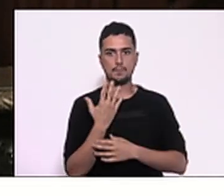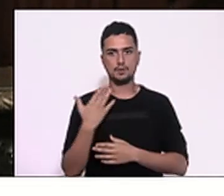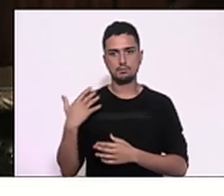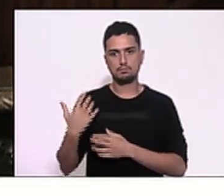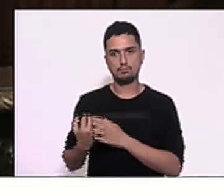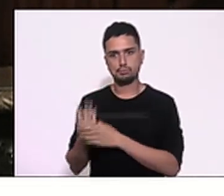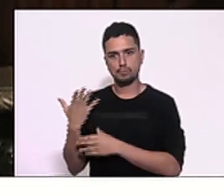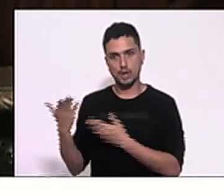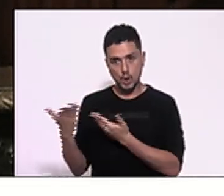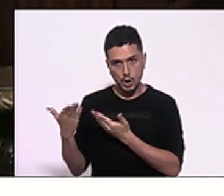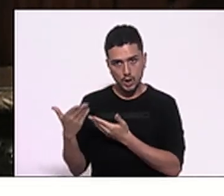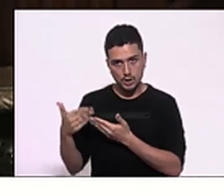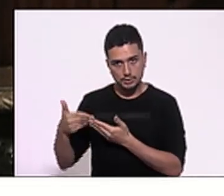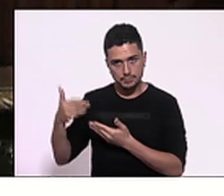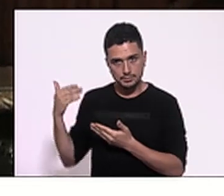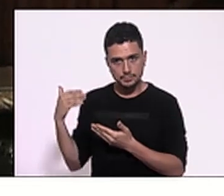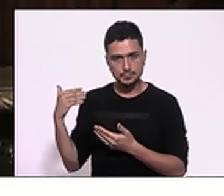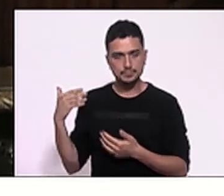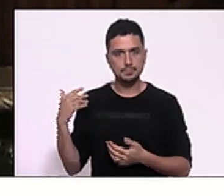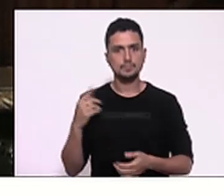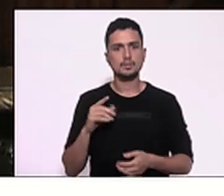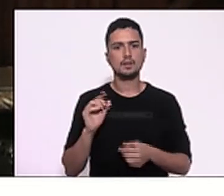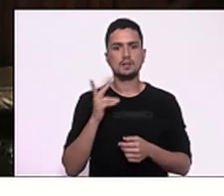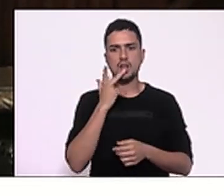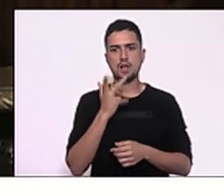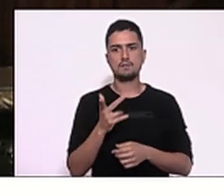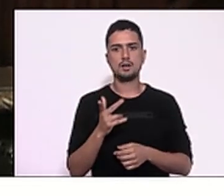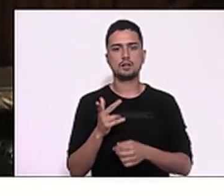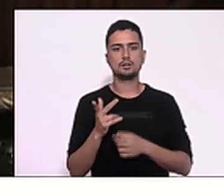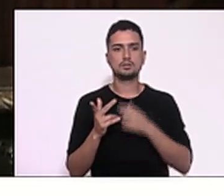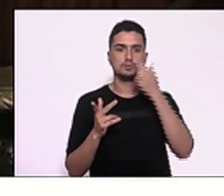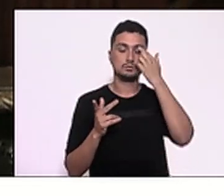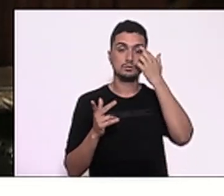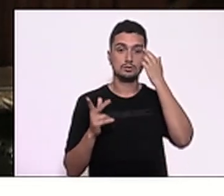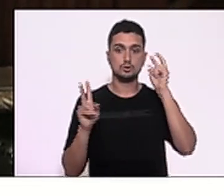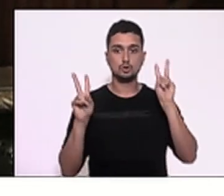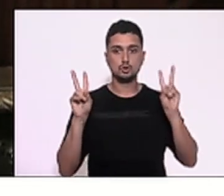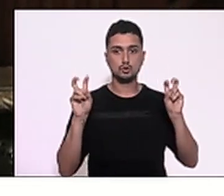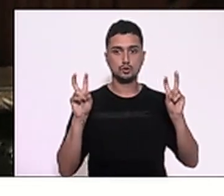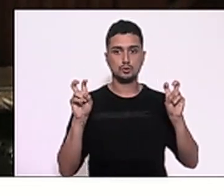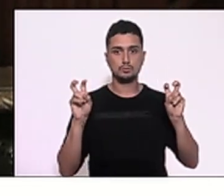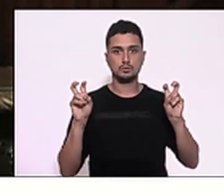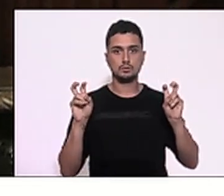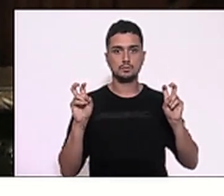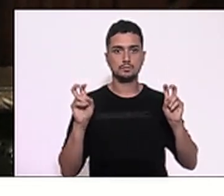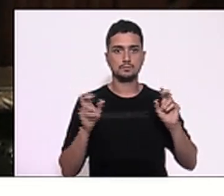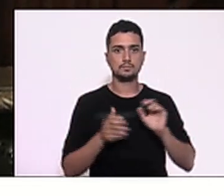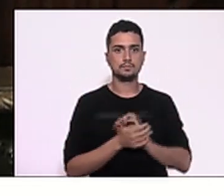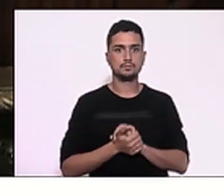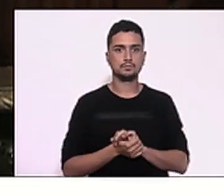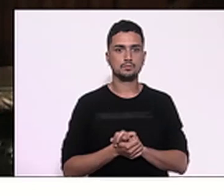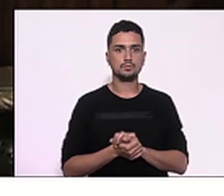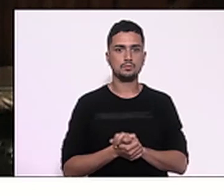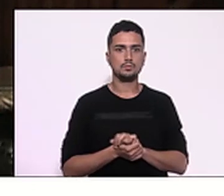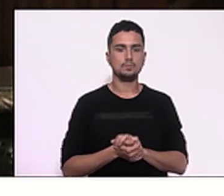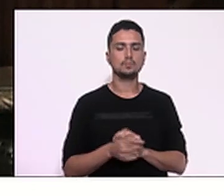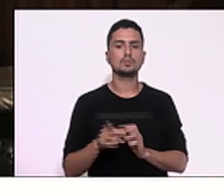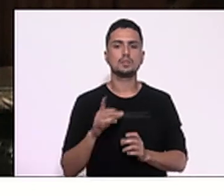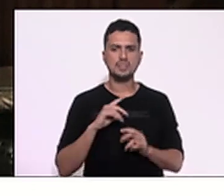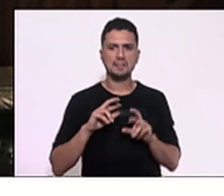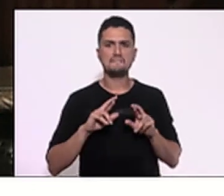recém-lançada e que faz referência, por meio de um conjunto de